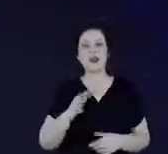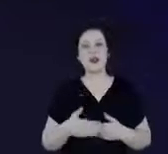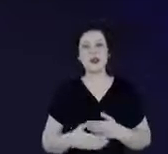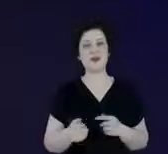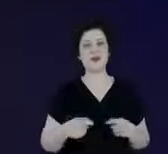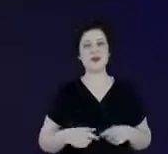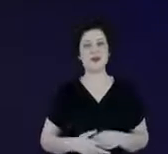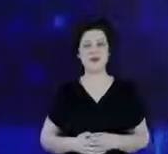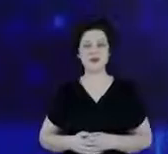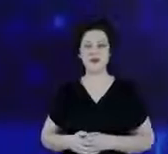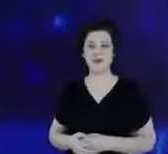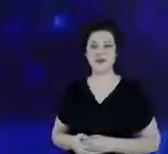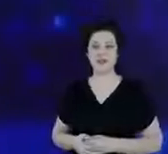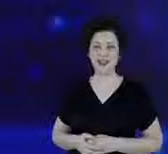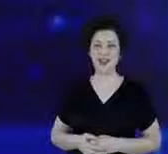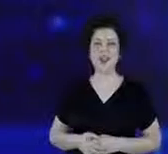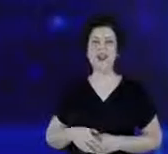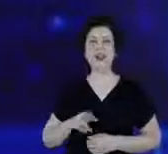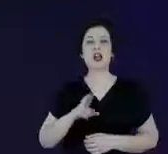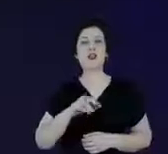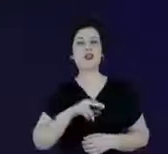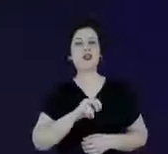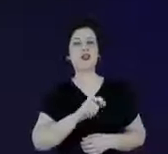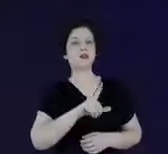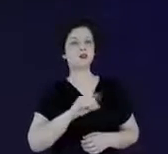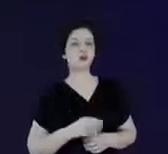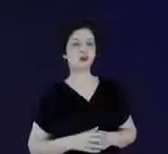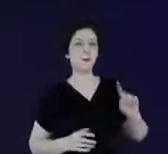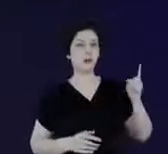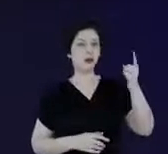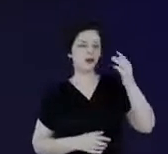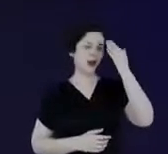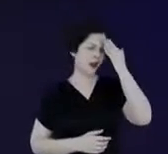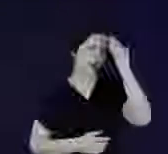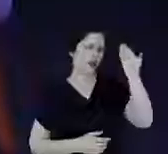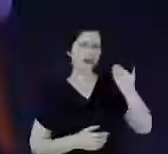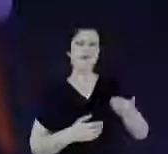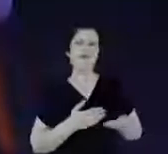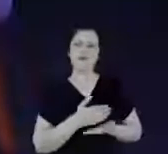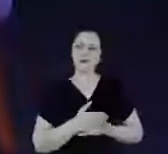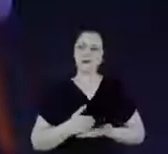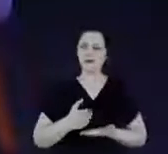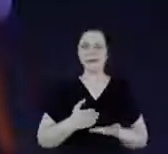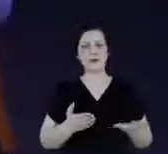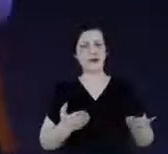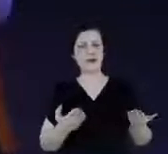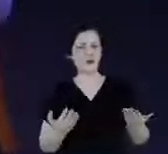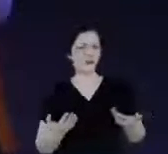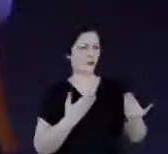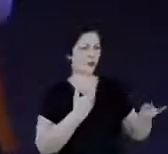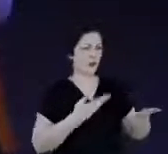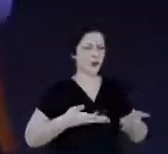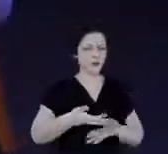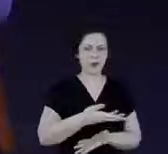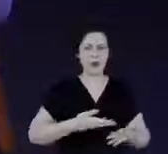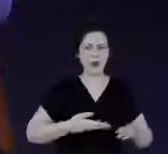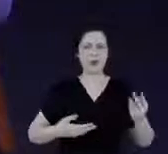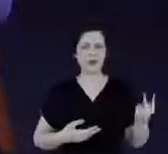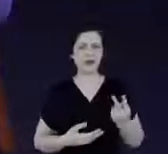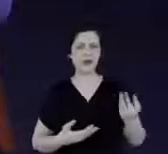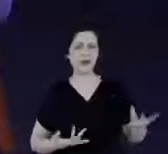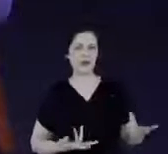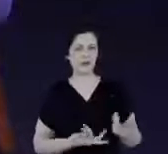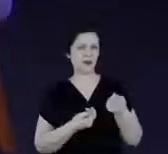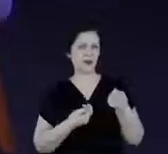legal Ronaldo Não primeiro só agradecer povo dividir esse painel aqui com vocês dois feras totais